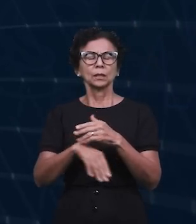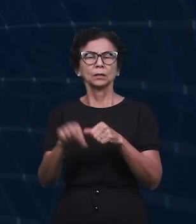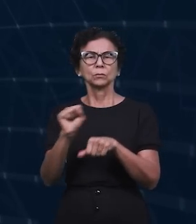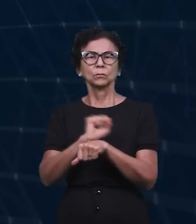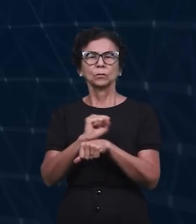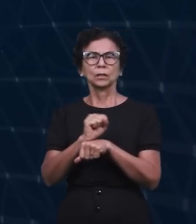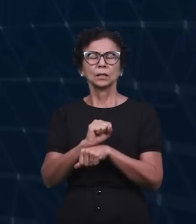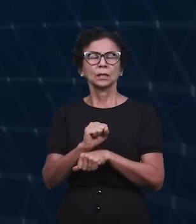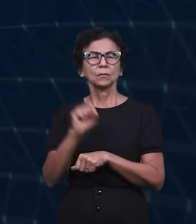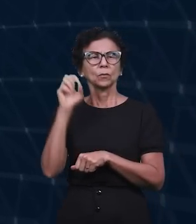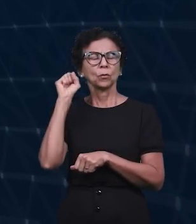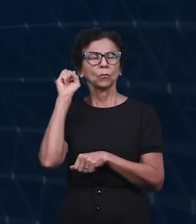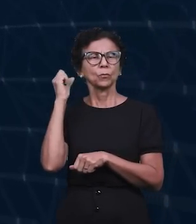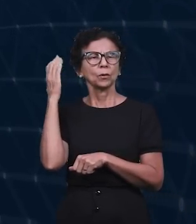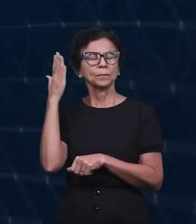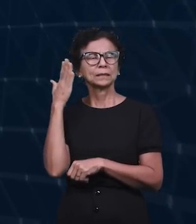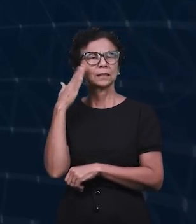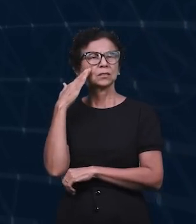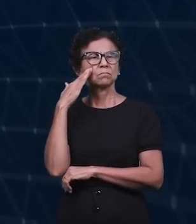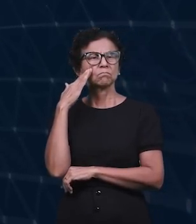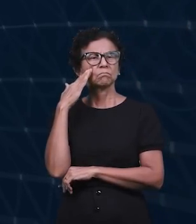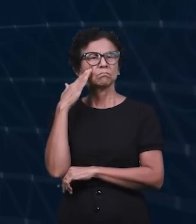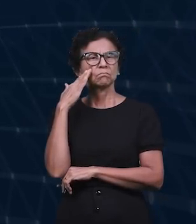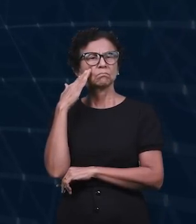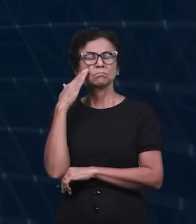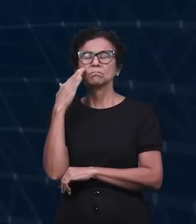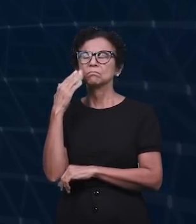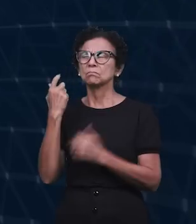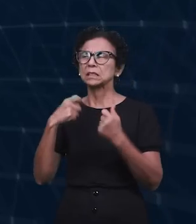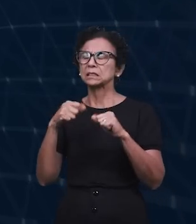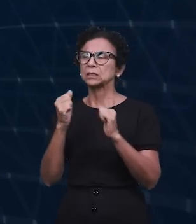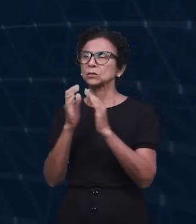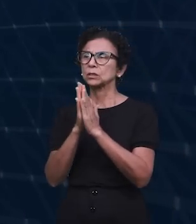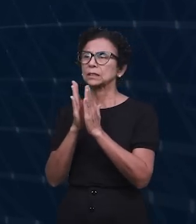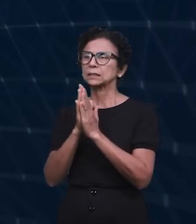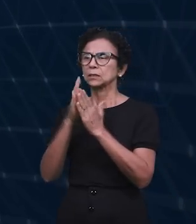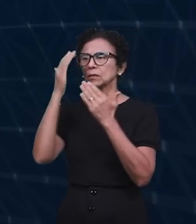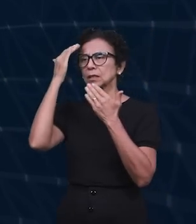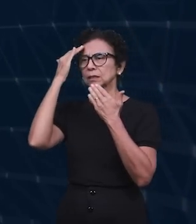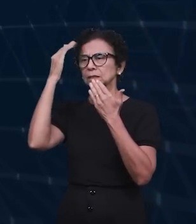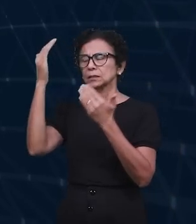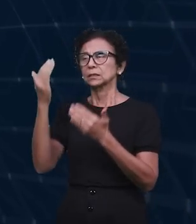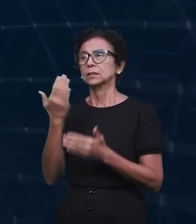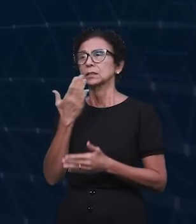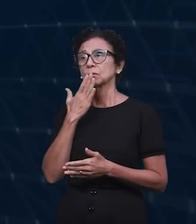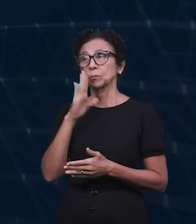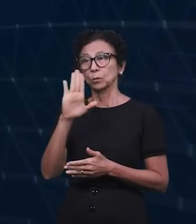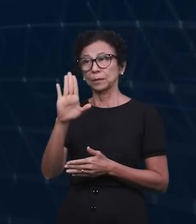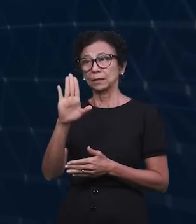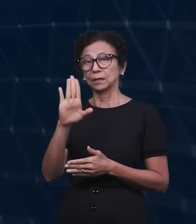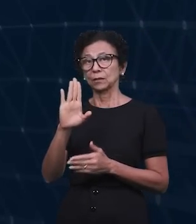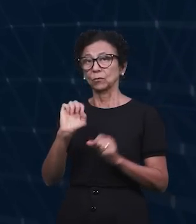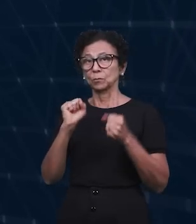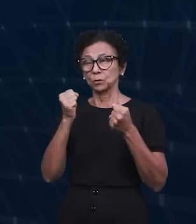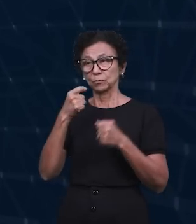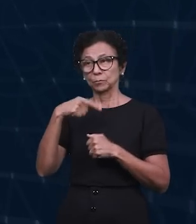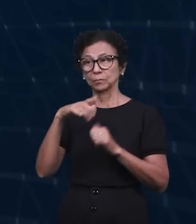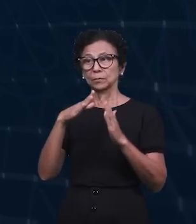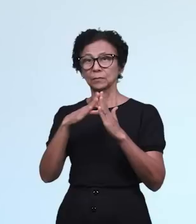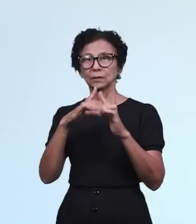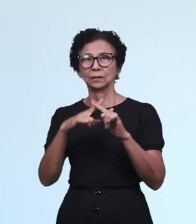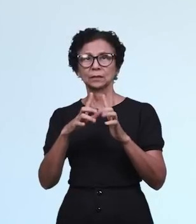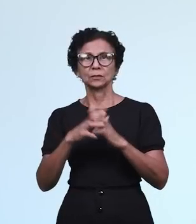reconheceu que precisava daquela palavra. Ele aceitou a oração, agradeceu e prometeu se esforçar para estar na